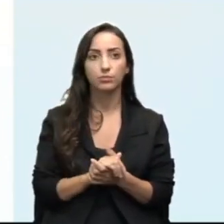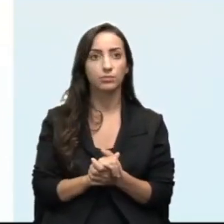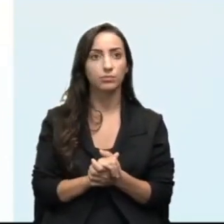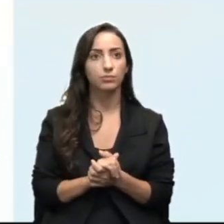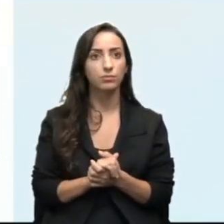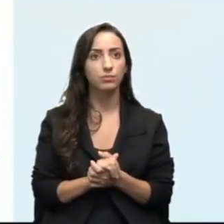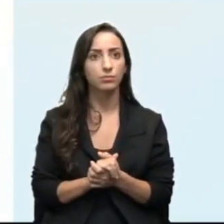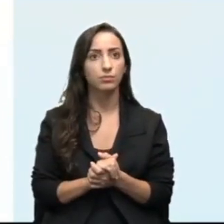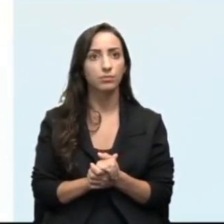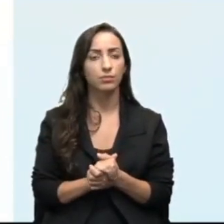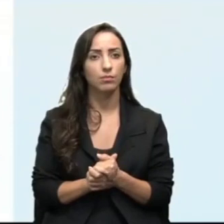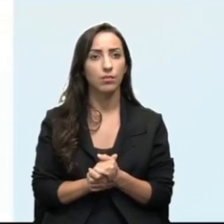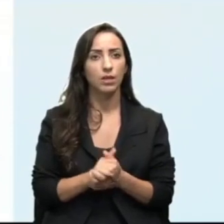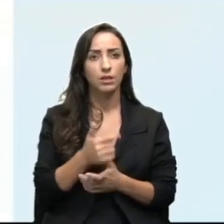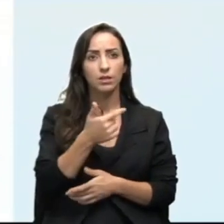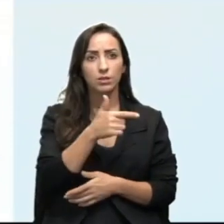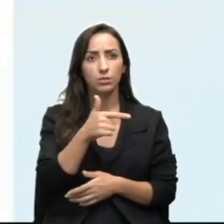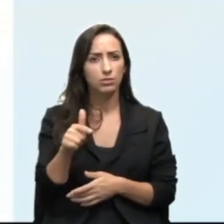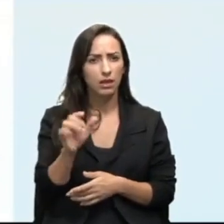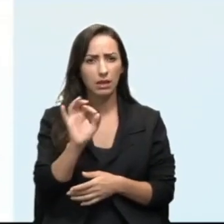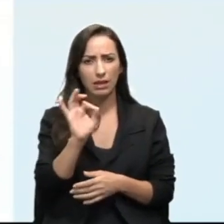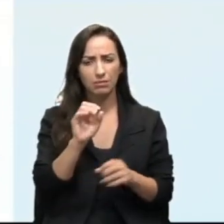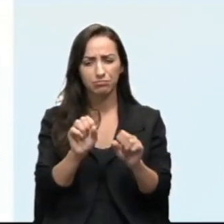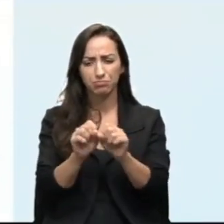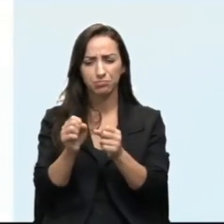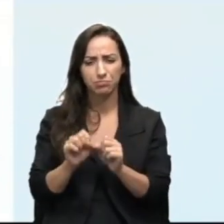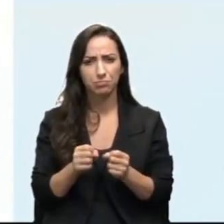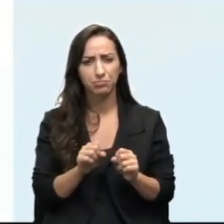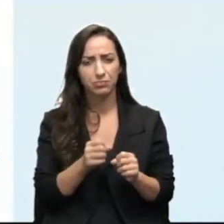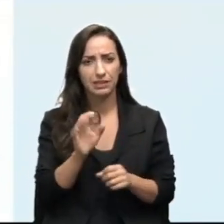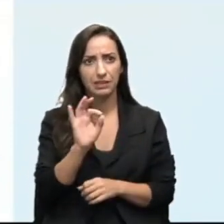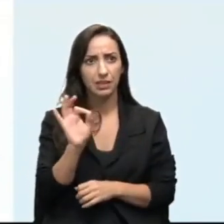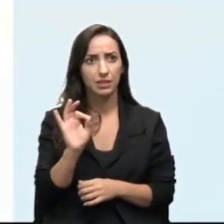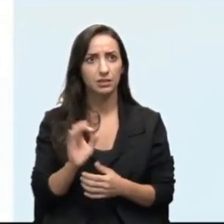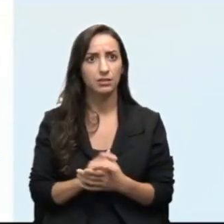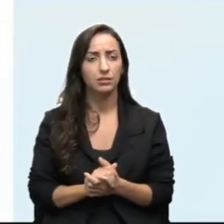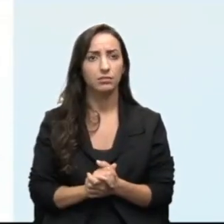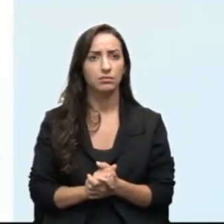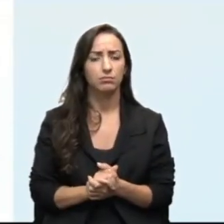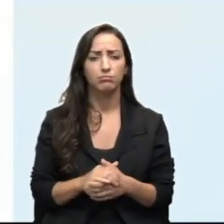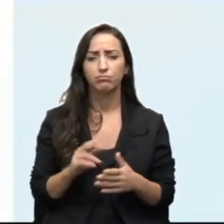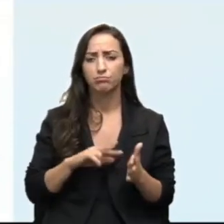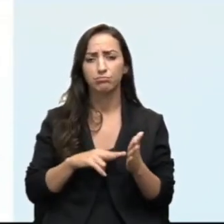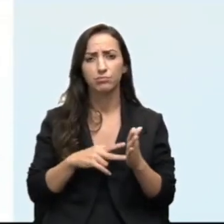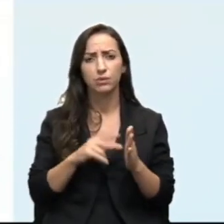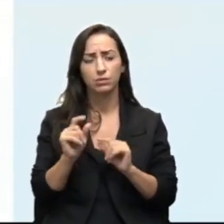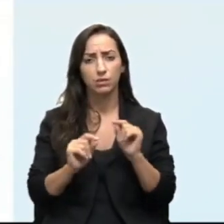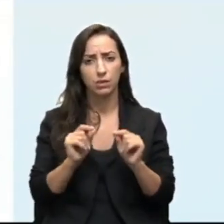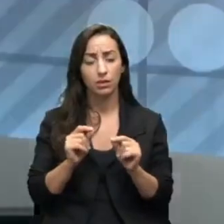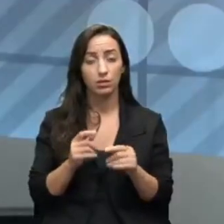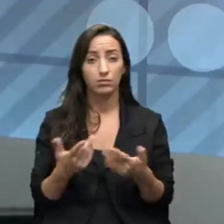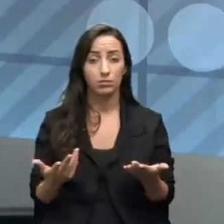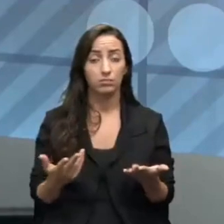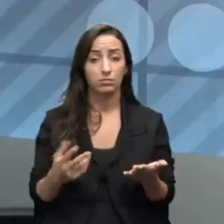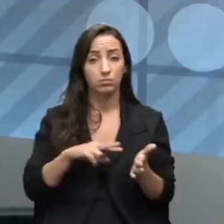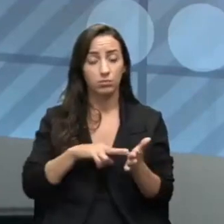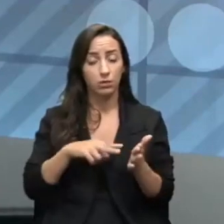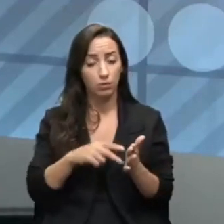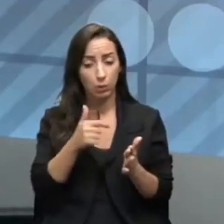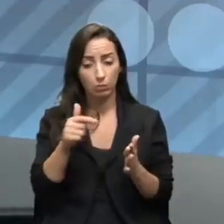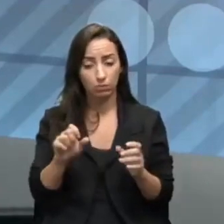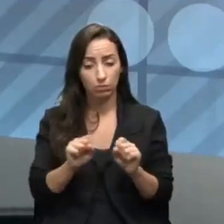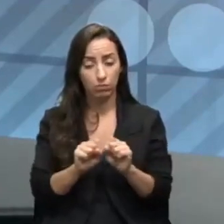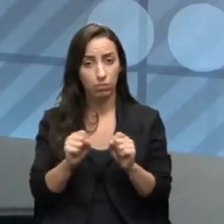que a gente não tem nenhuma fissura. Então, o que isso significa, não ter nenhuma fissura? Significa